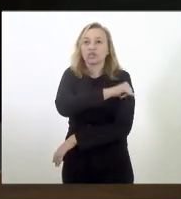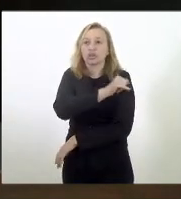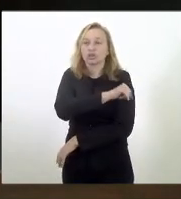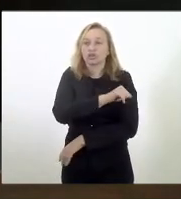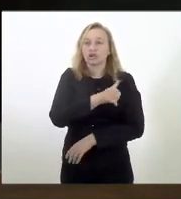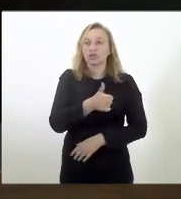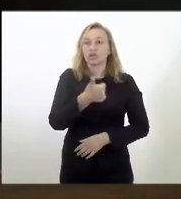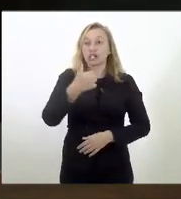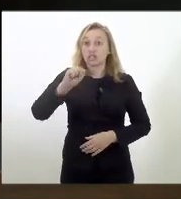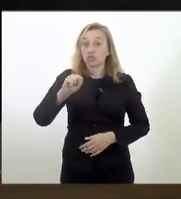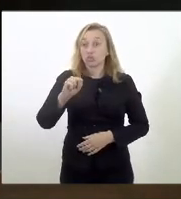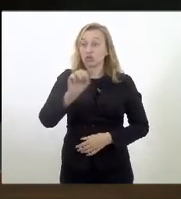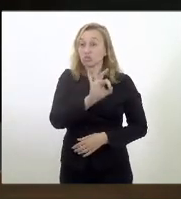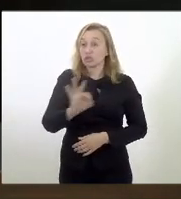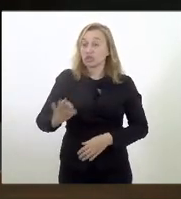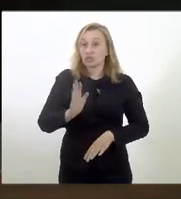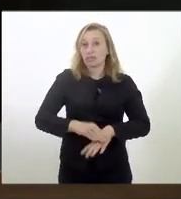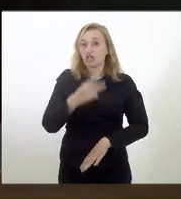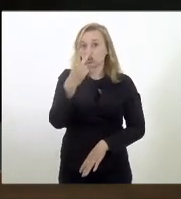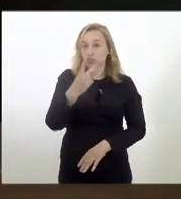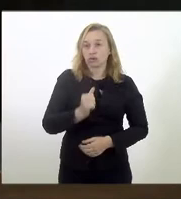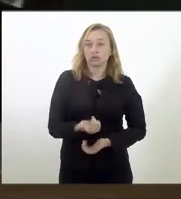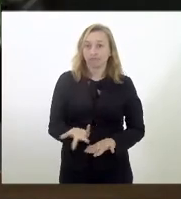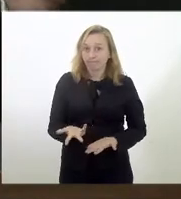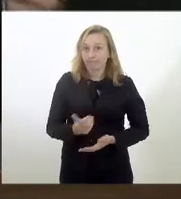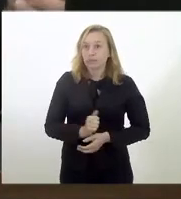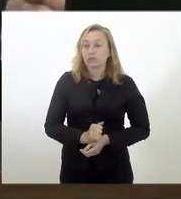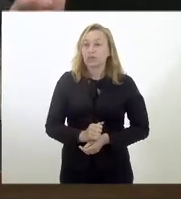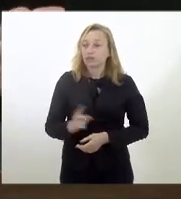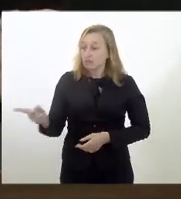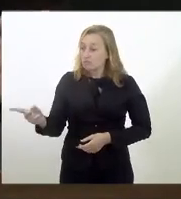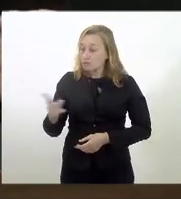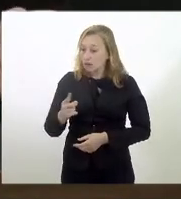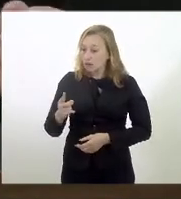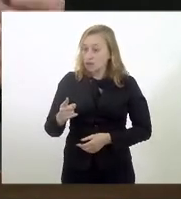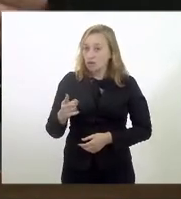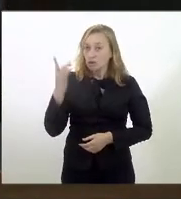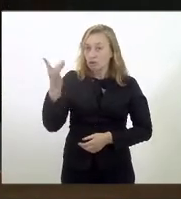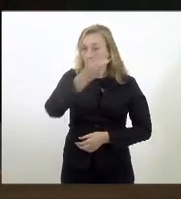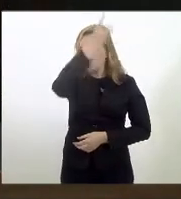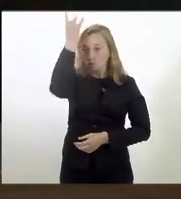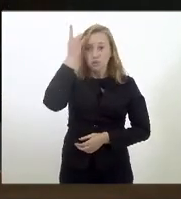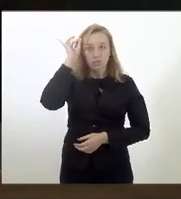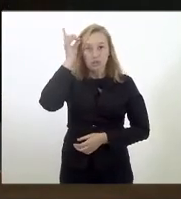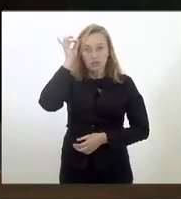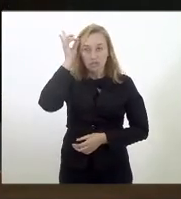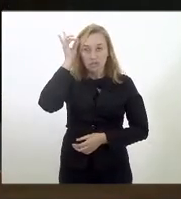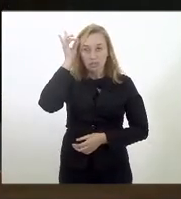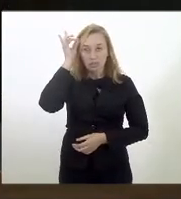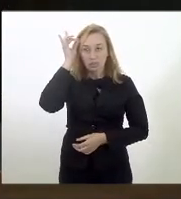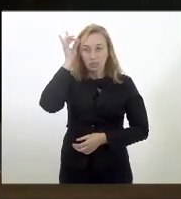2. O sujeito vai, instala a sua distribuidora no Espírito Santo e vende para o Rio de Janeiro,